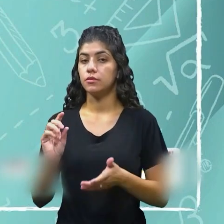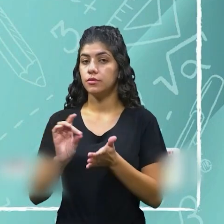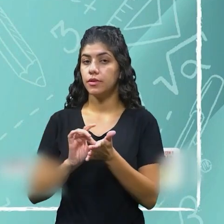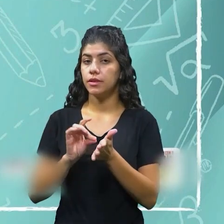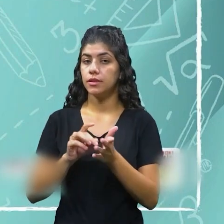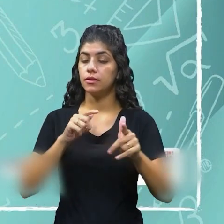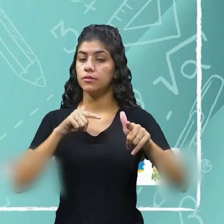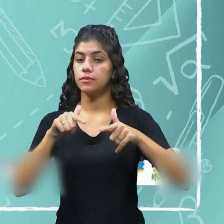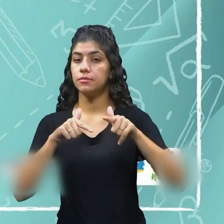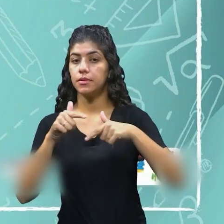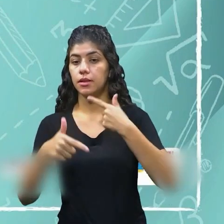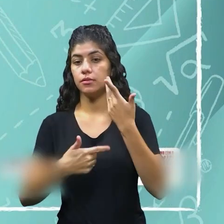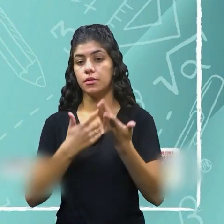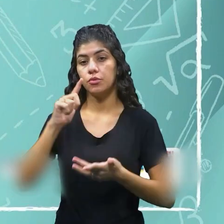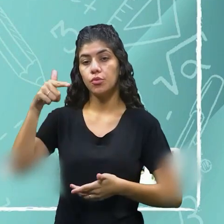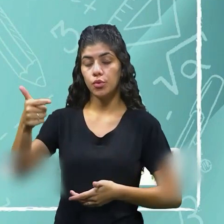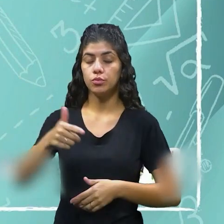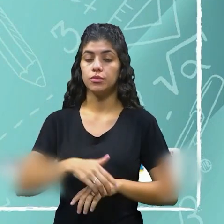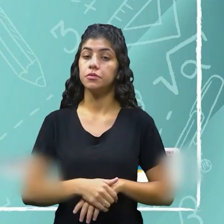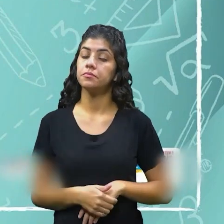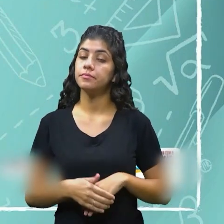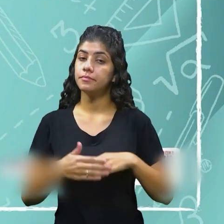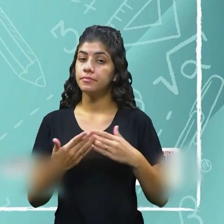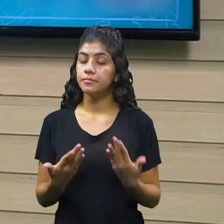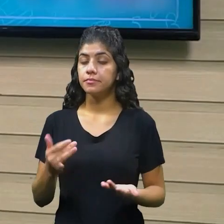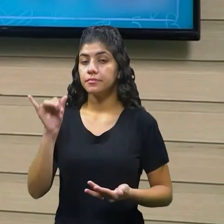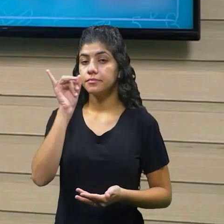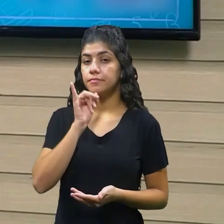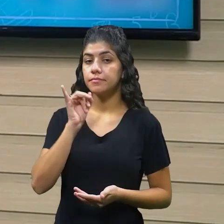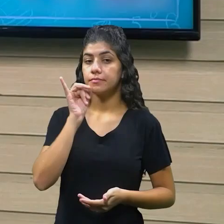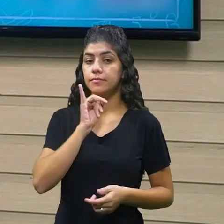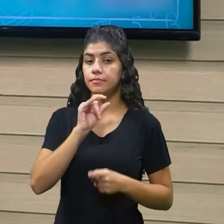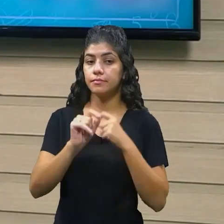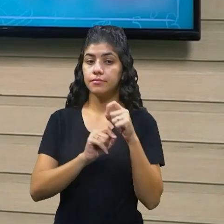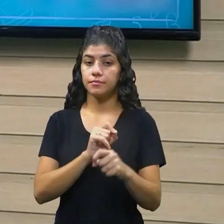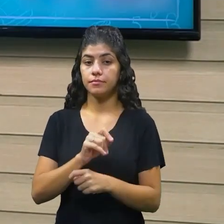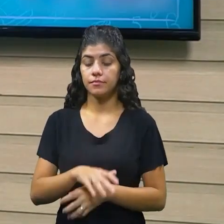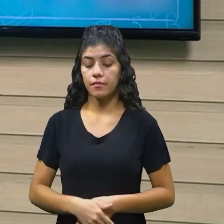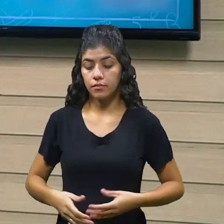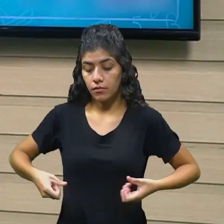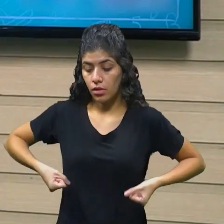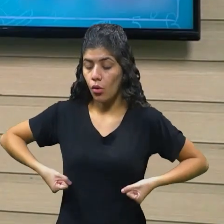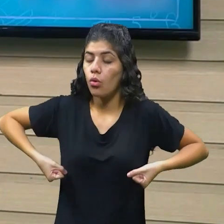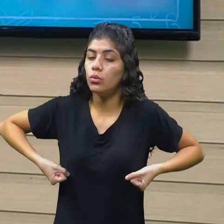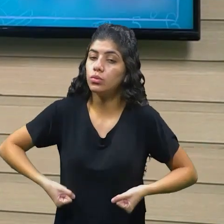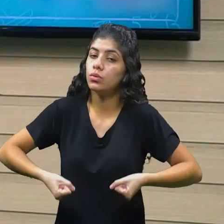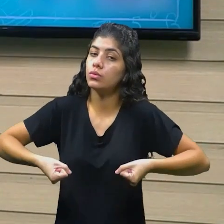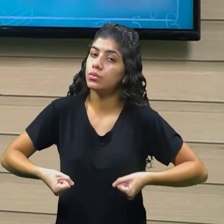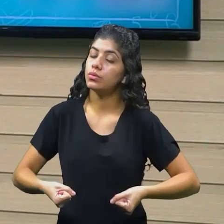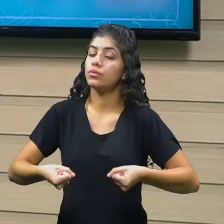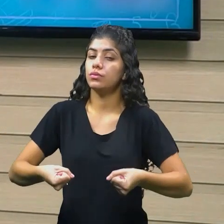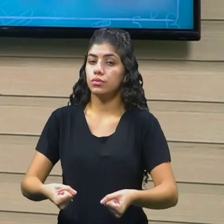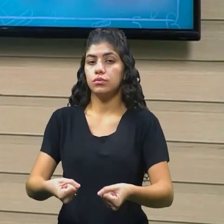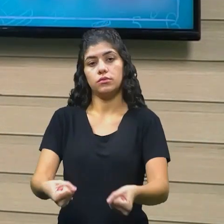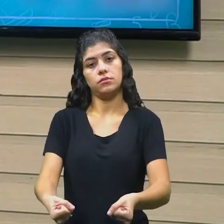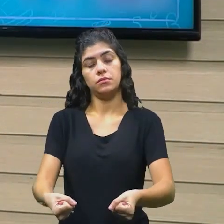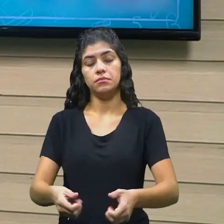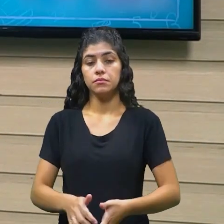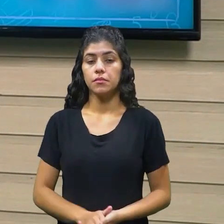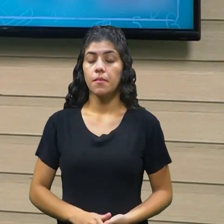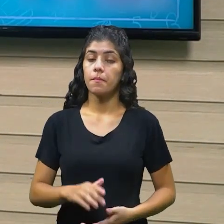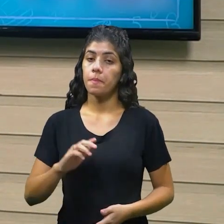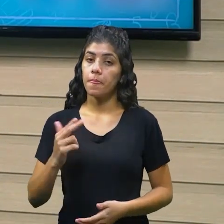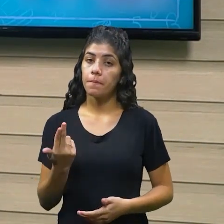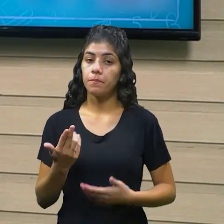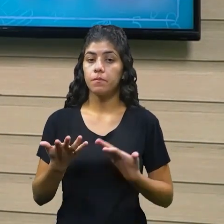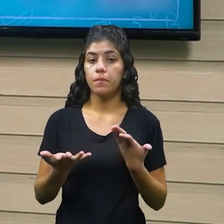trabalho sobre outro, né? Então quando você vai, por exemplo, empurrar um carro de mão, ou você vai realizar um